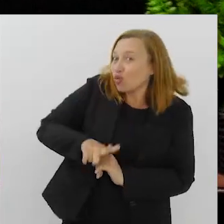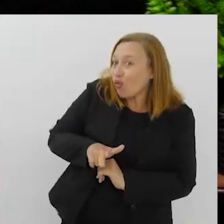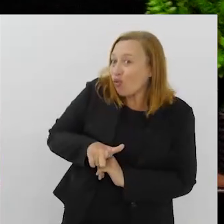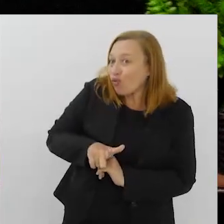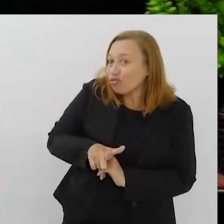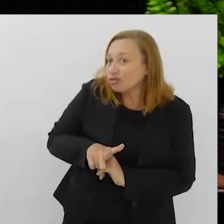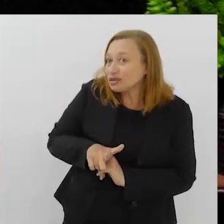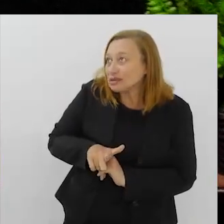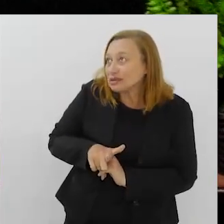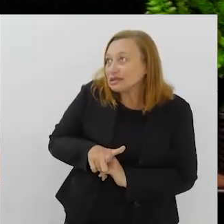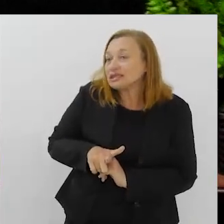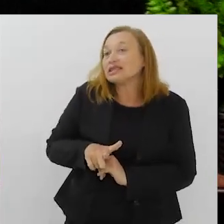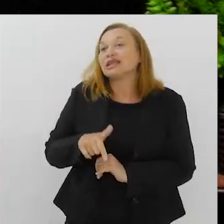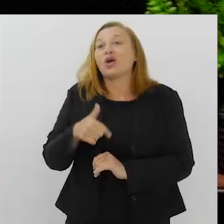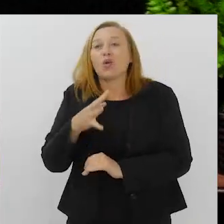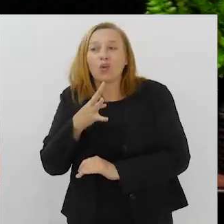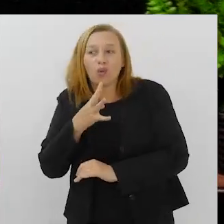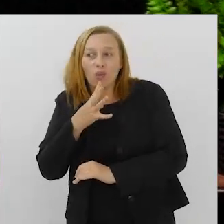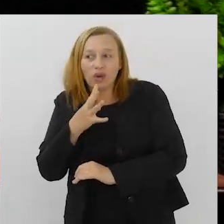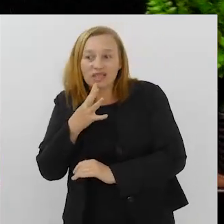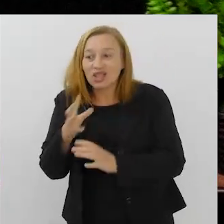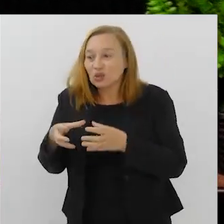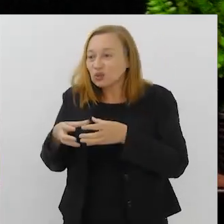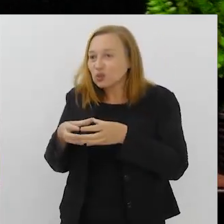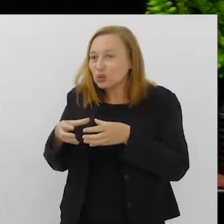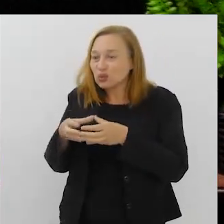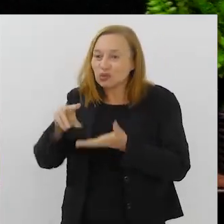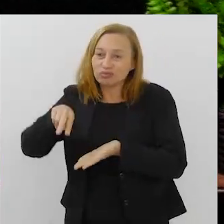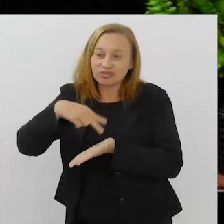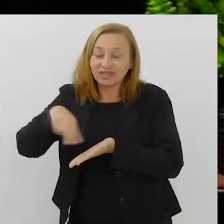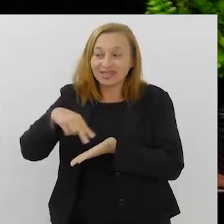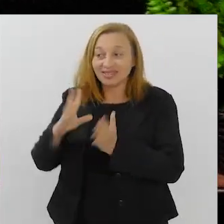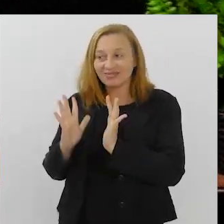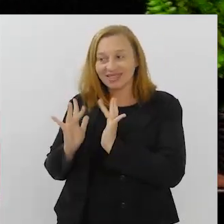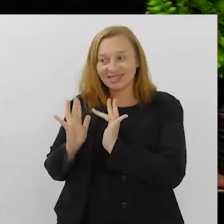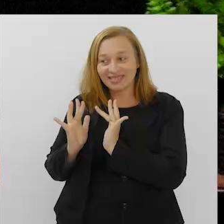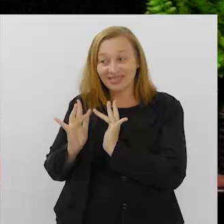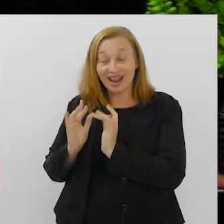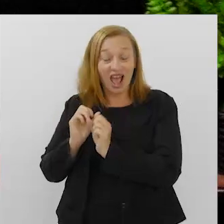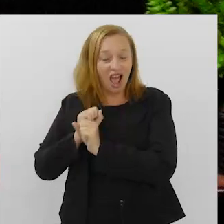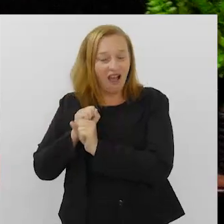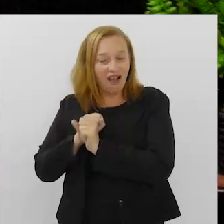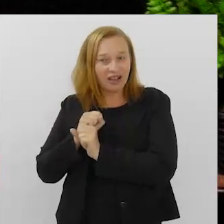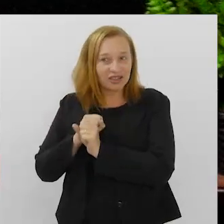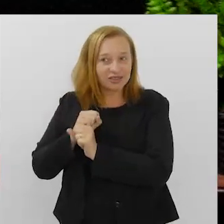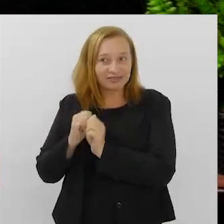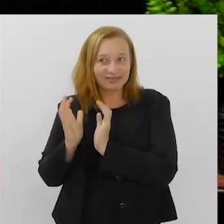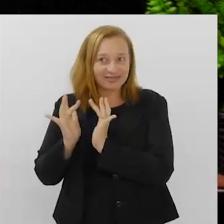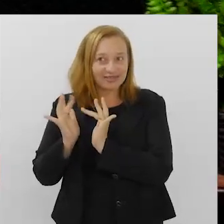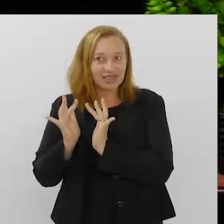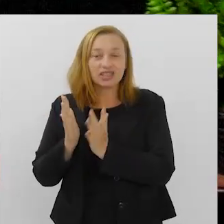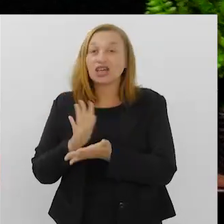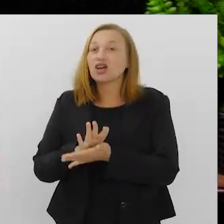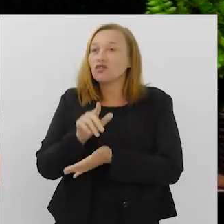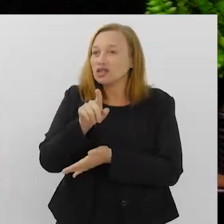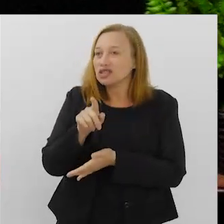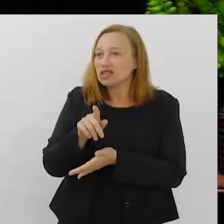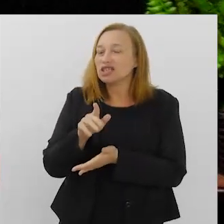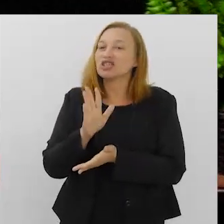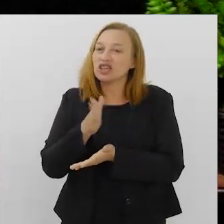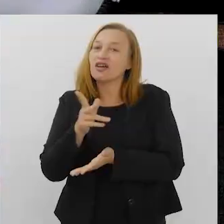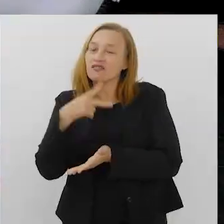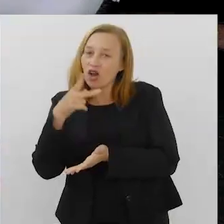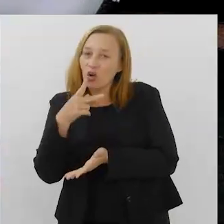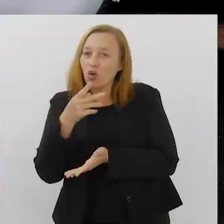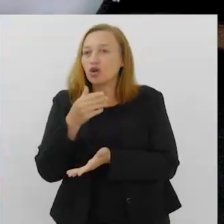possível, né? E aí que se conheceram ali no grupo, começaram a namorar, já estão aí há alguns anos Conta juntos. o caso de um homem. A